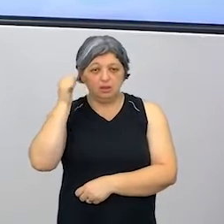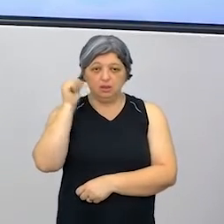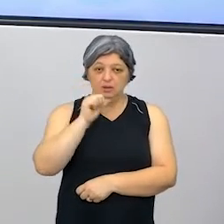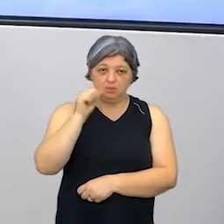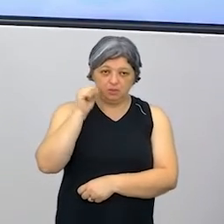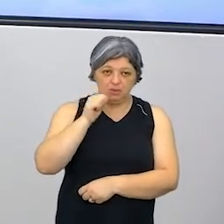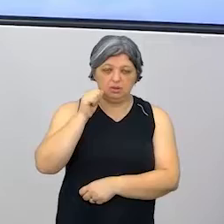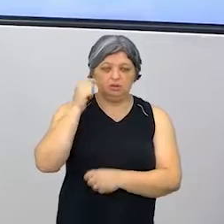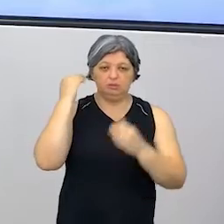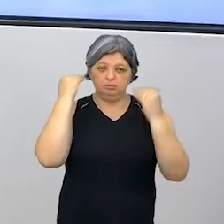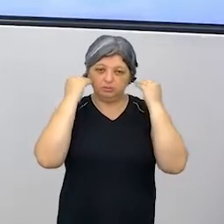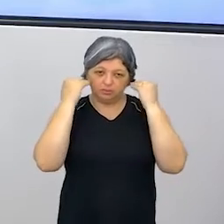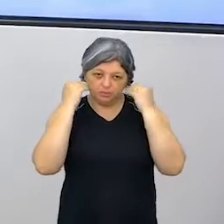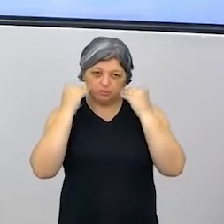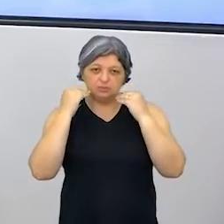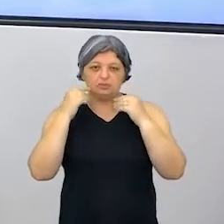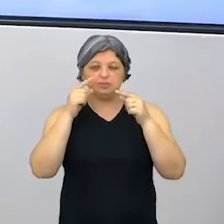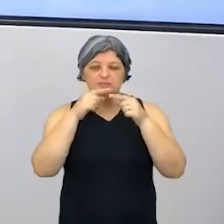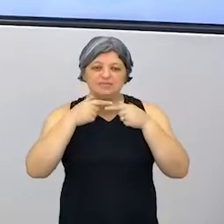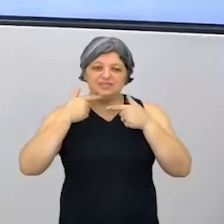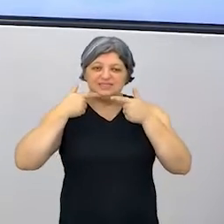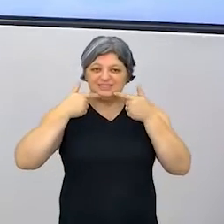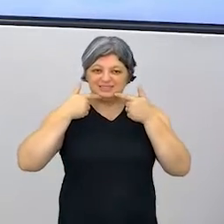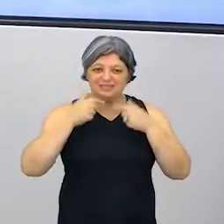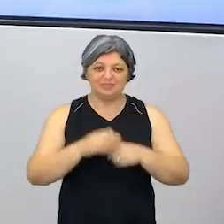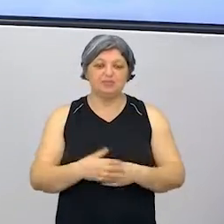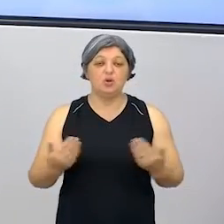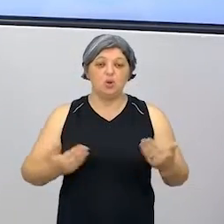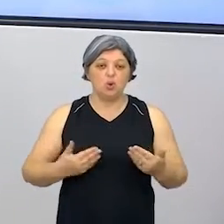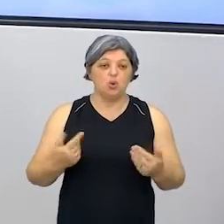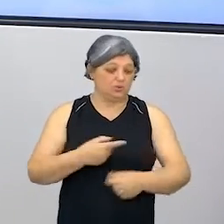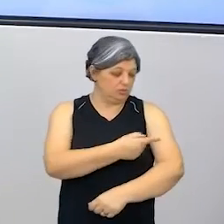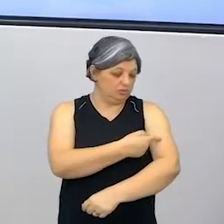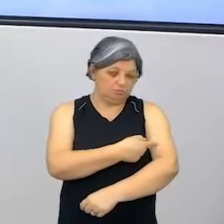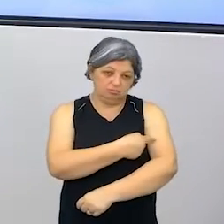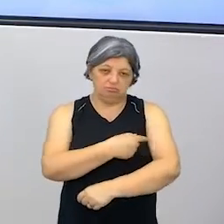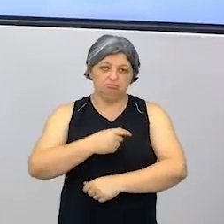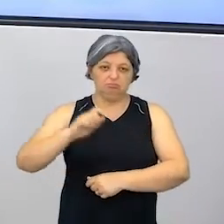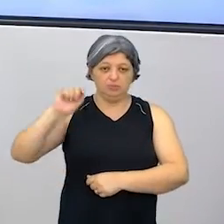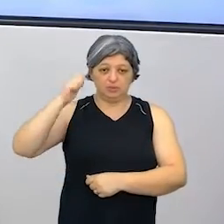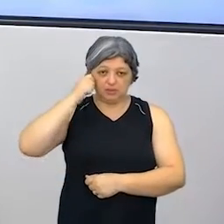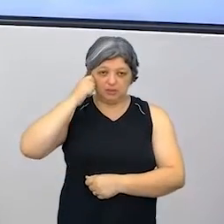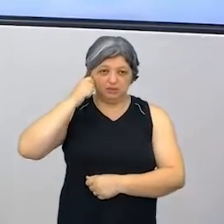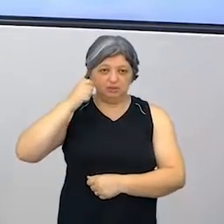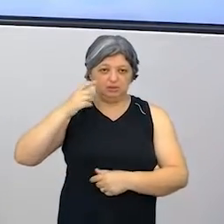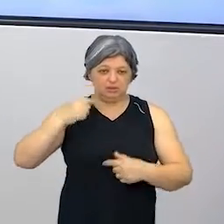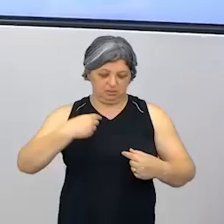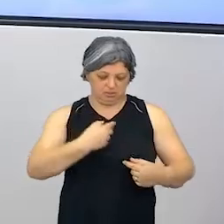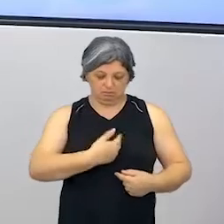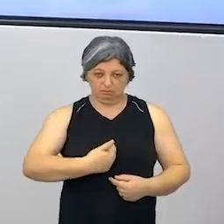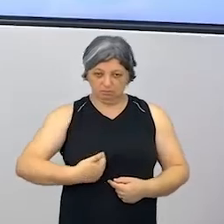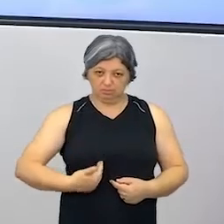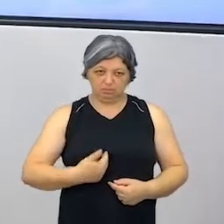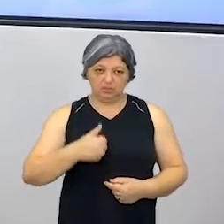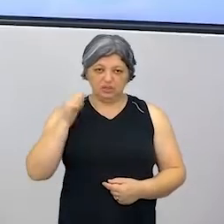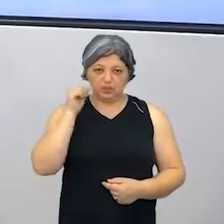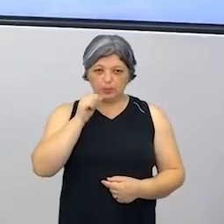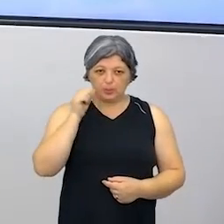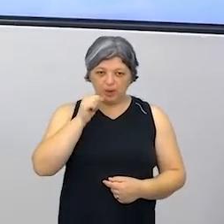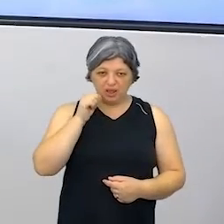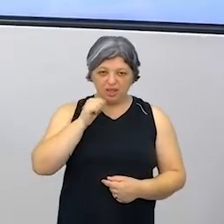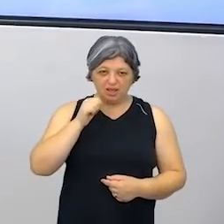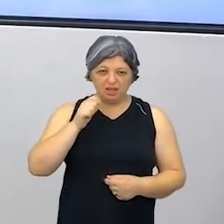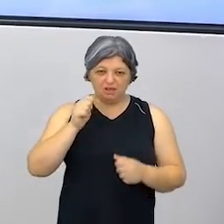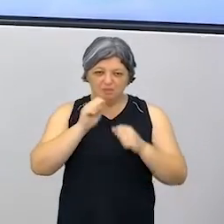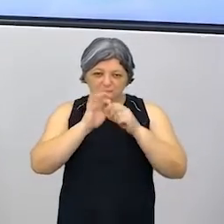olhos castanhos, sorriso largo. Hoje estou vestindo uma roupa preta com um detalhe aqui na frente, uma mulher, uns